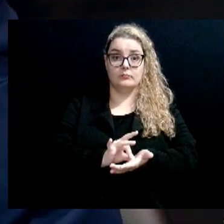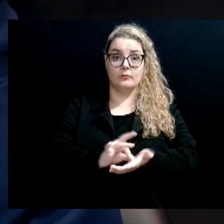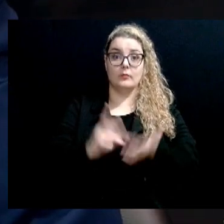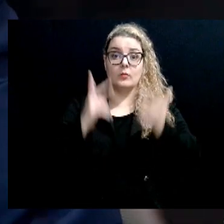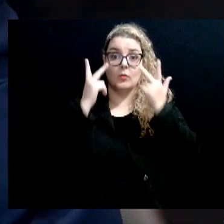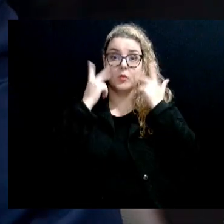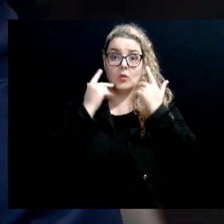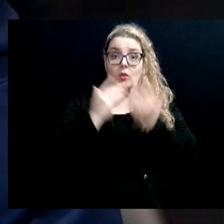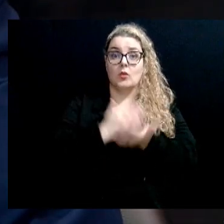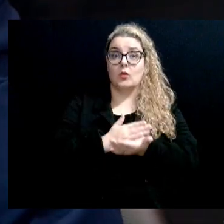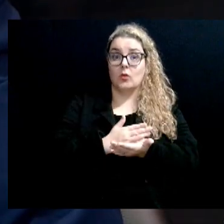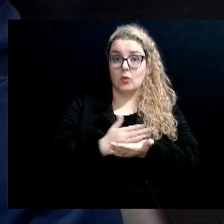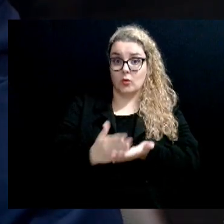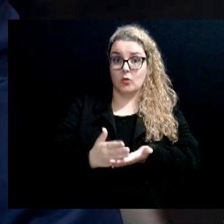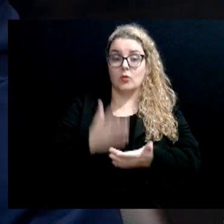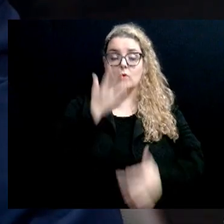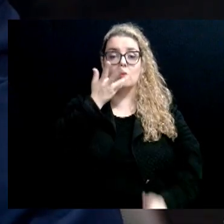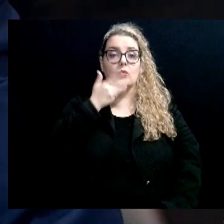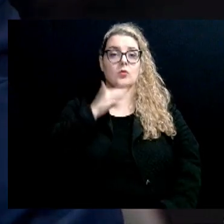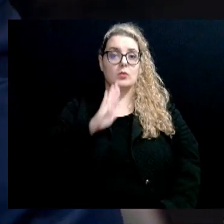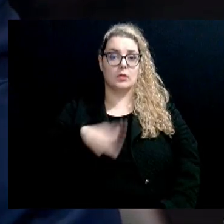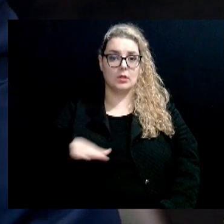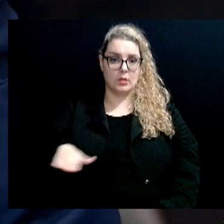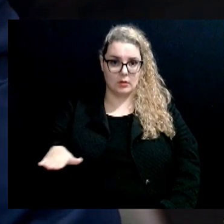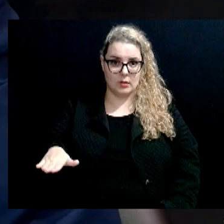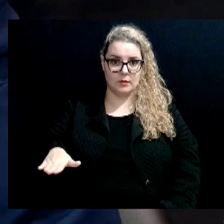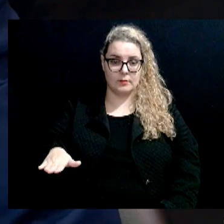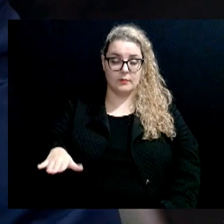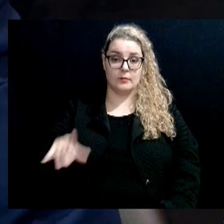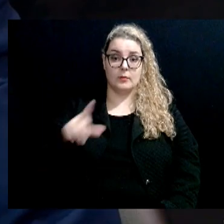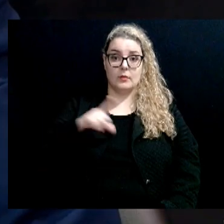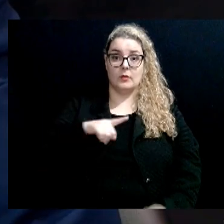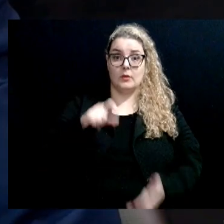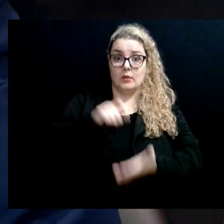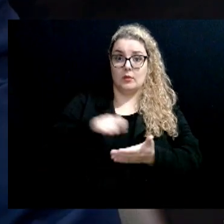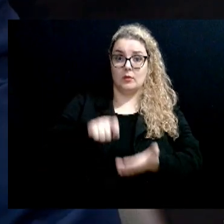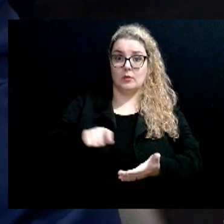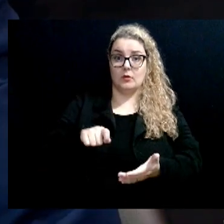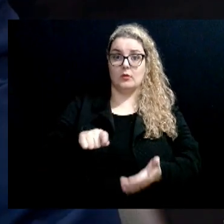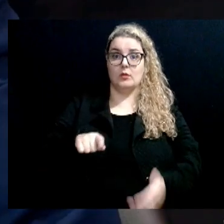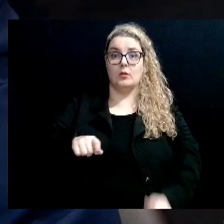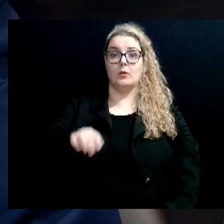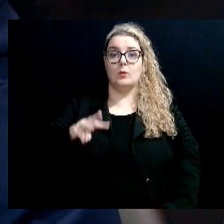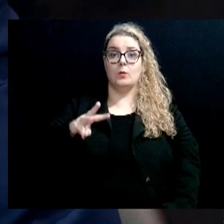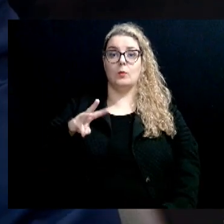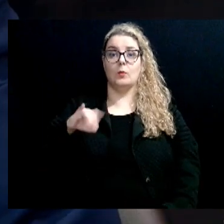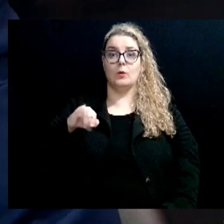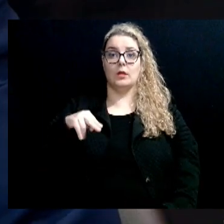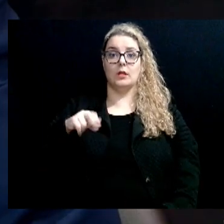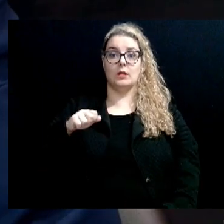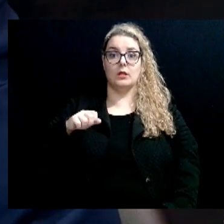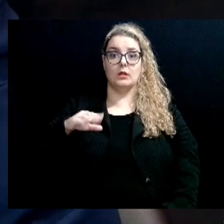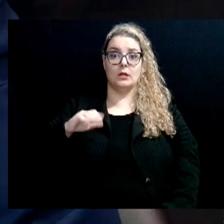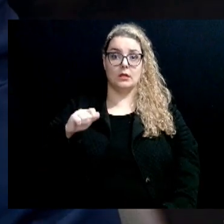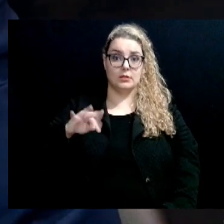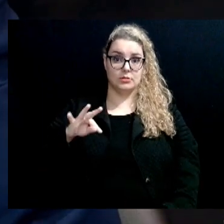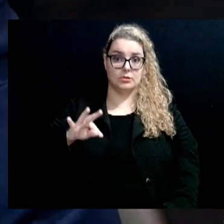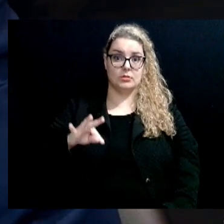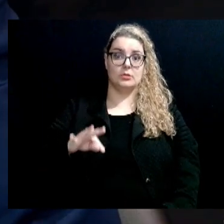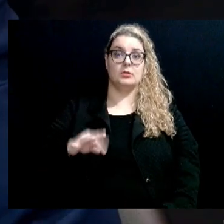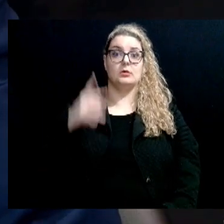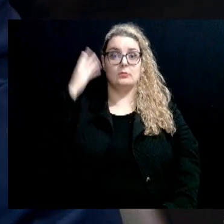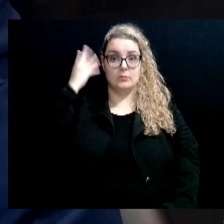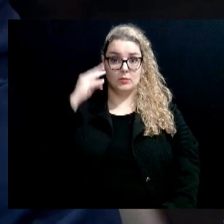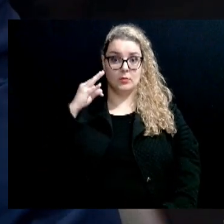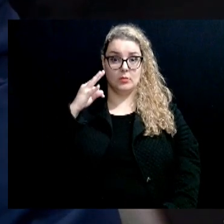na infância. Temos um autor que é o Winnicott, ele tem uma teoria que tudo começa em casa, né?